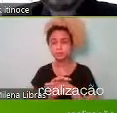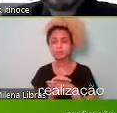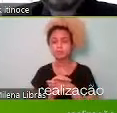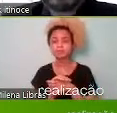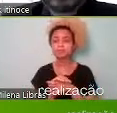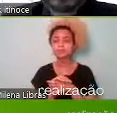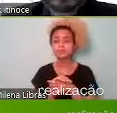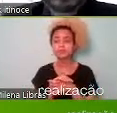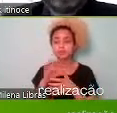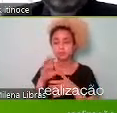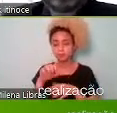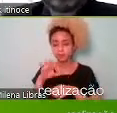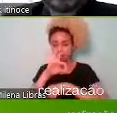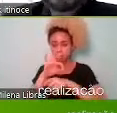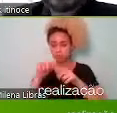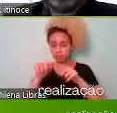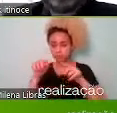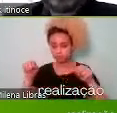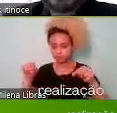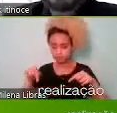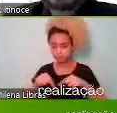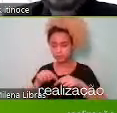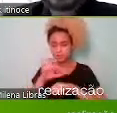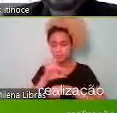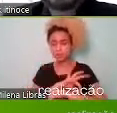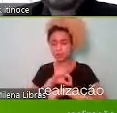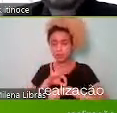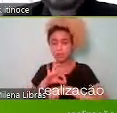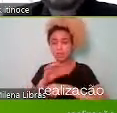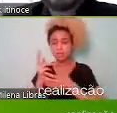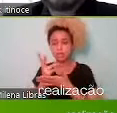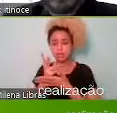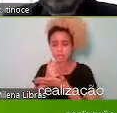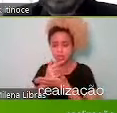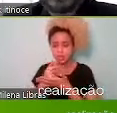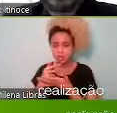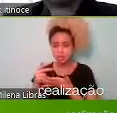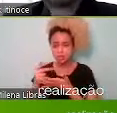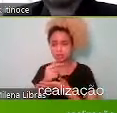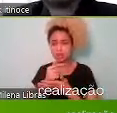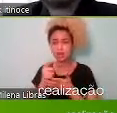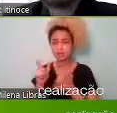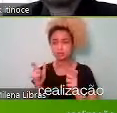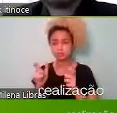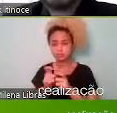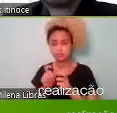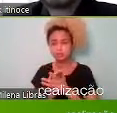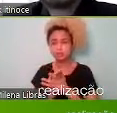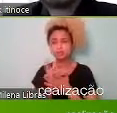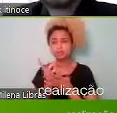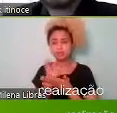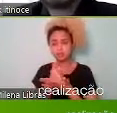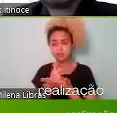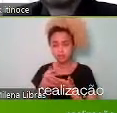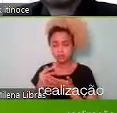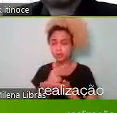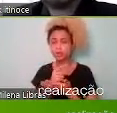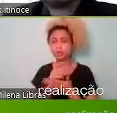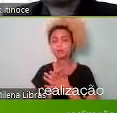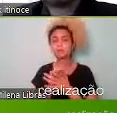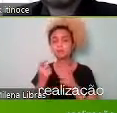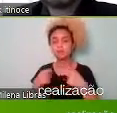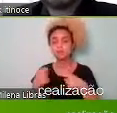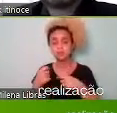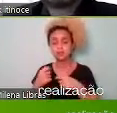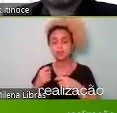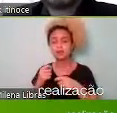planta de arquitetura da edificação e desenhar na planta de arquitetura, bem resumido, né? Dentro da planta de arquitetura da edificação,